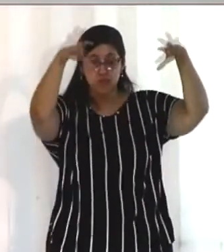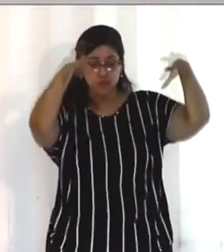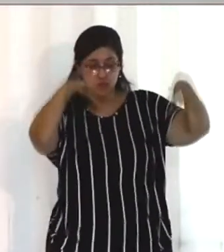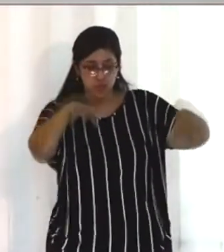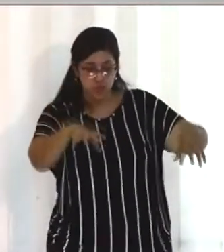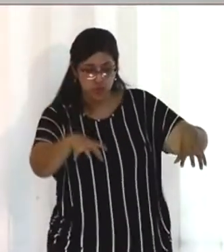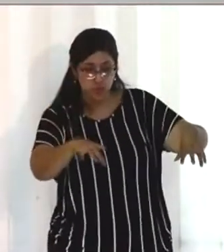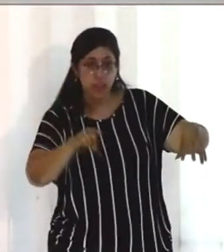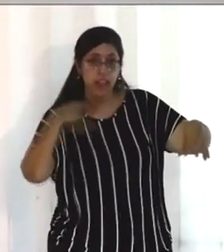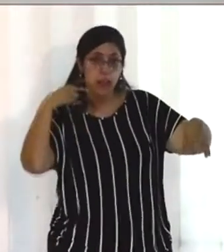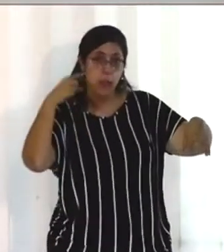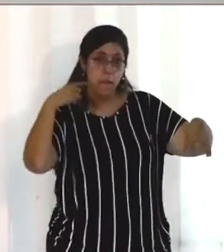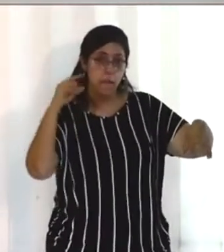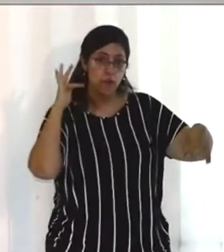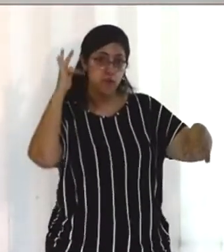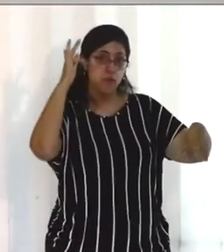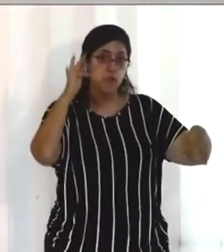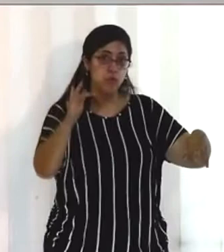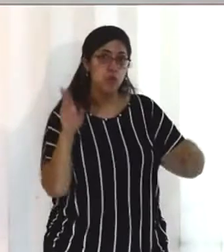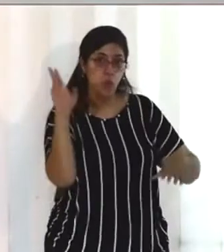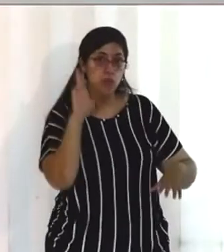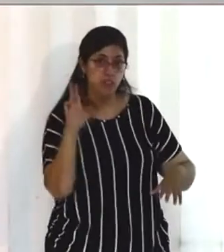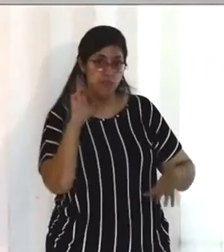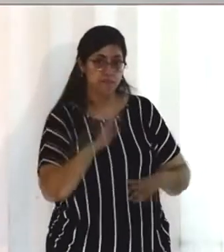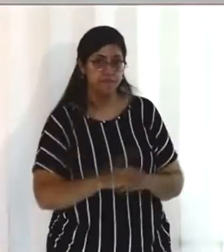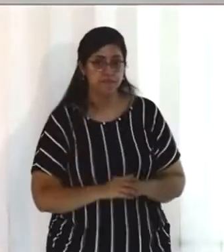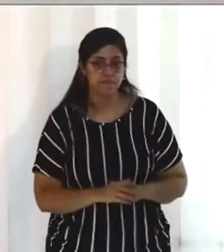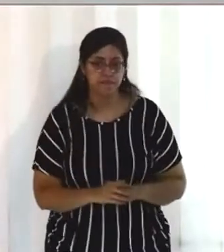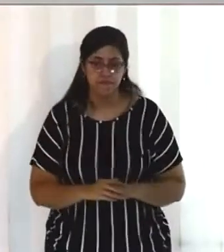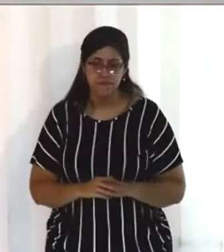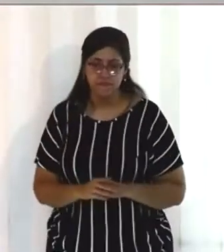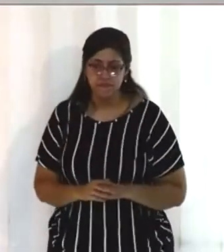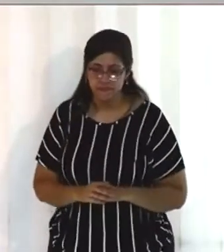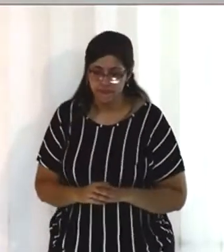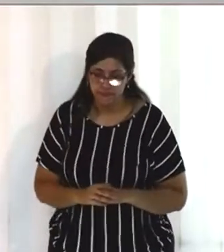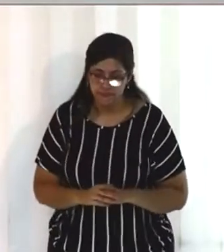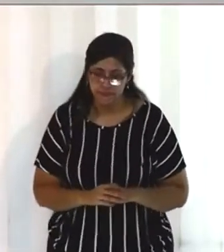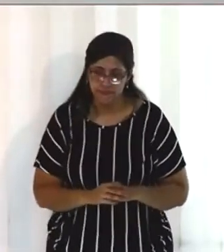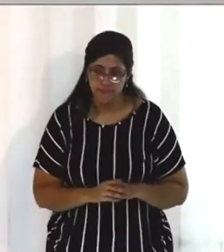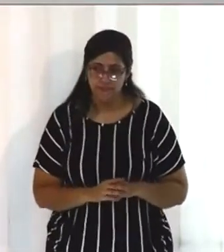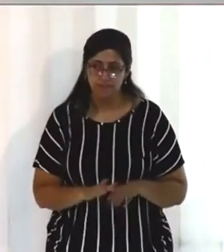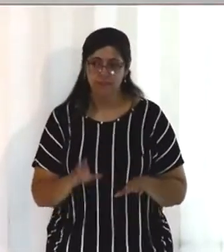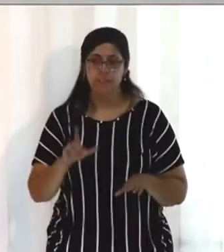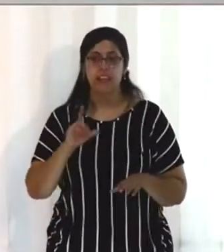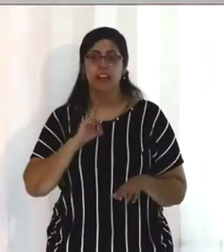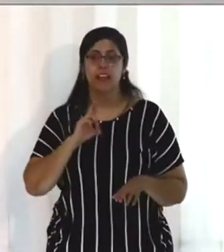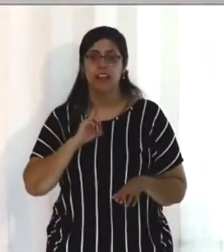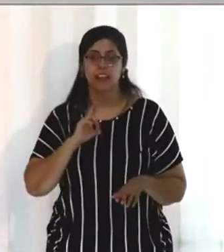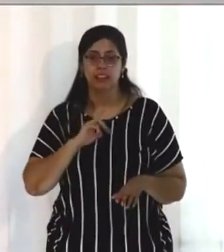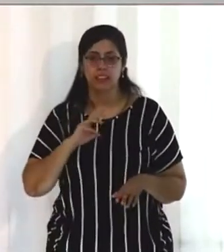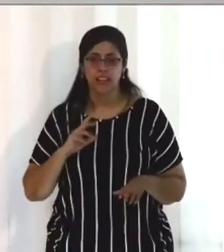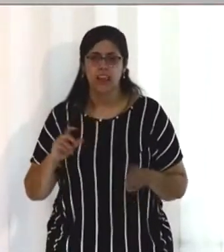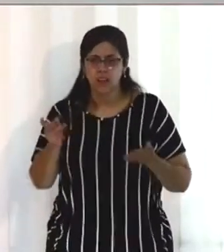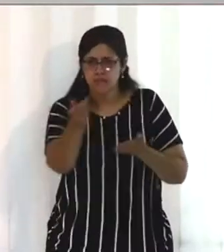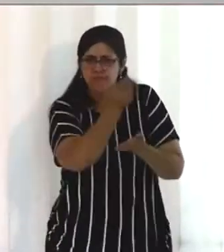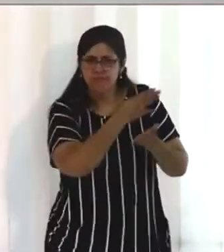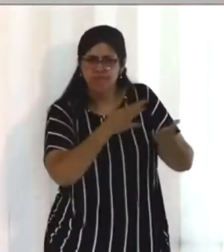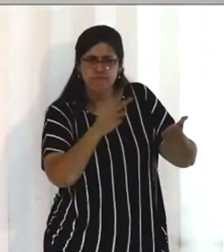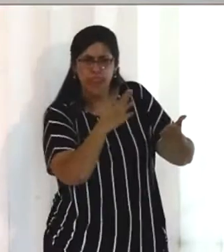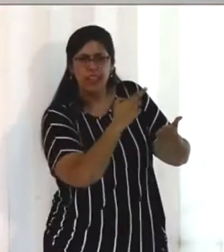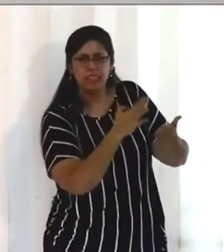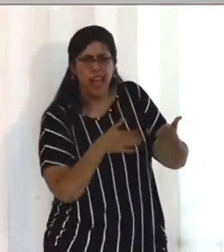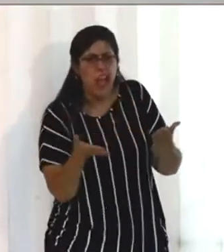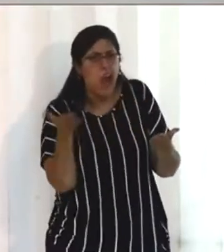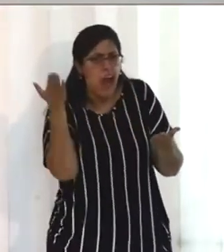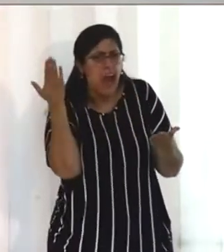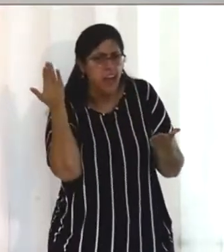os períodos de seca. Algumas gravuras ainda existem da Pompeia de então, e